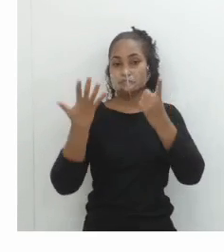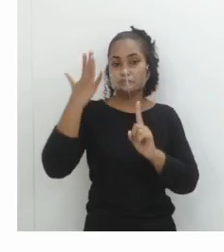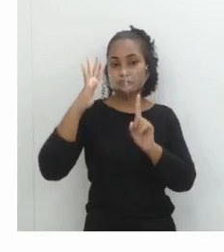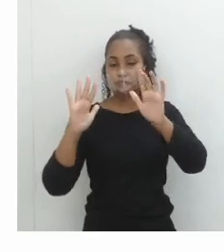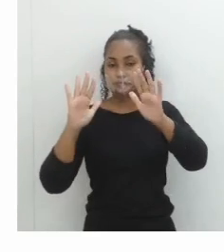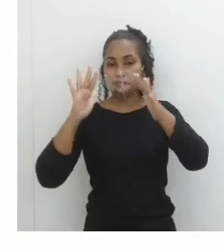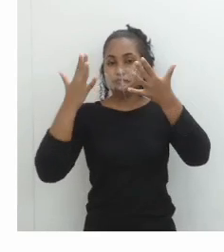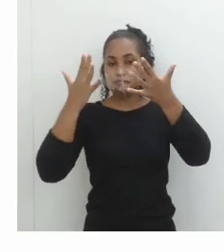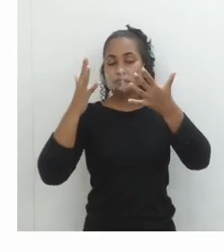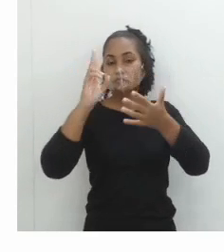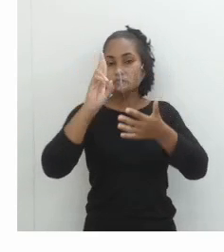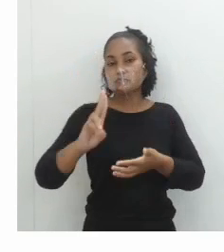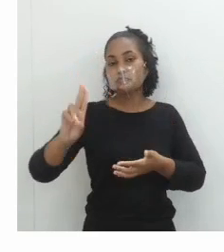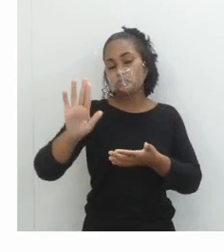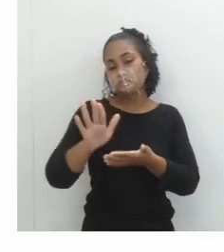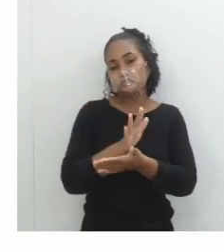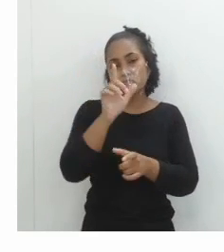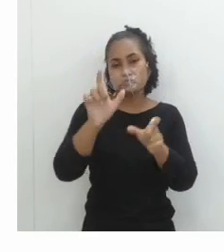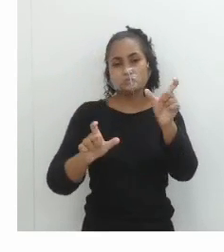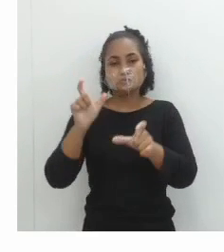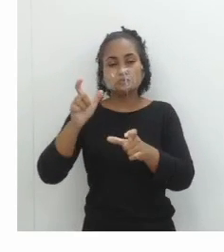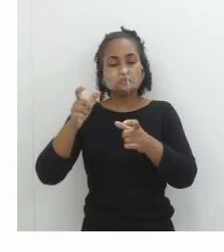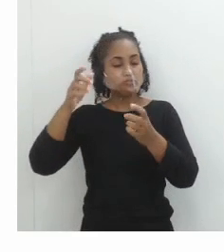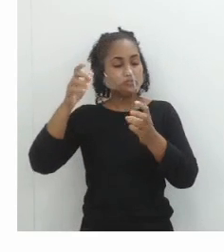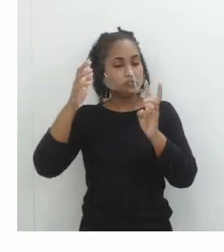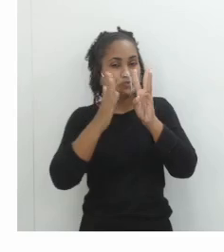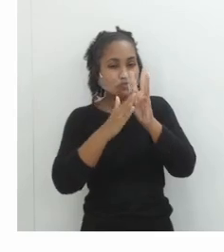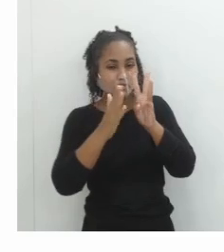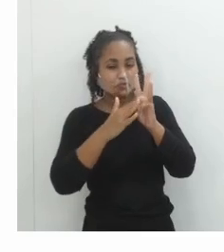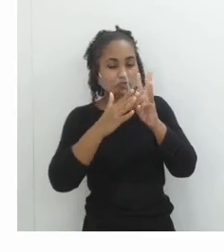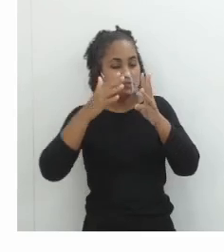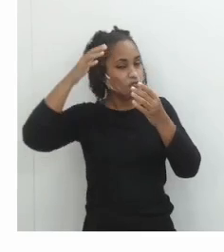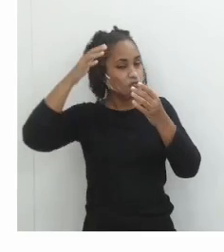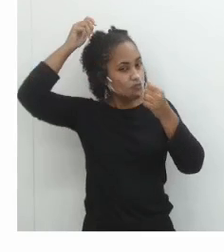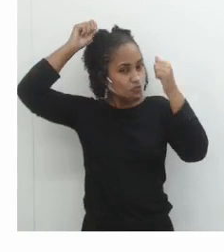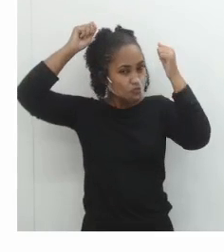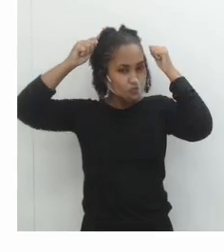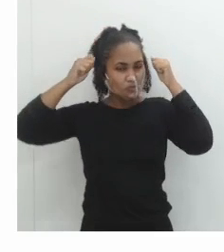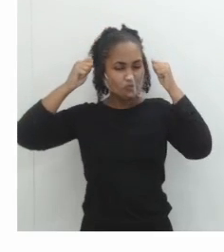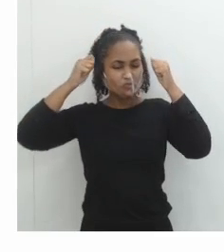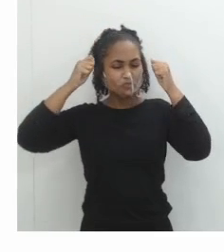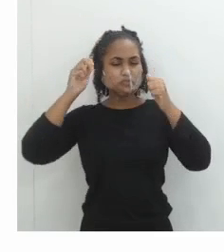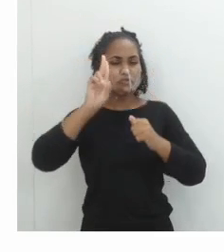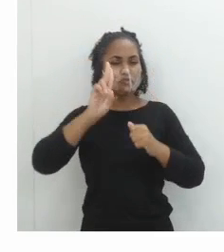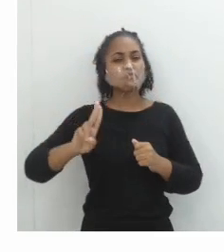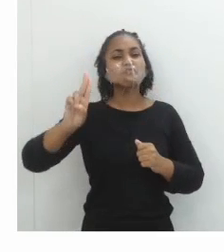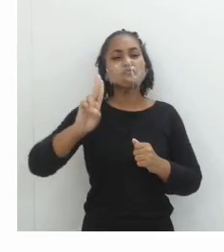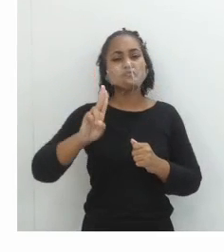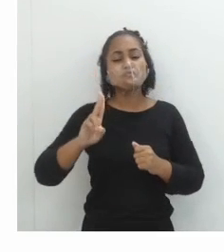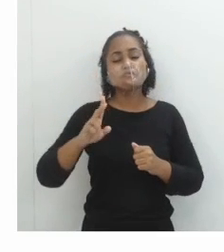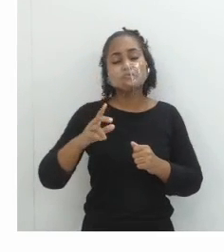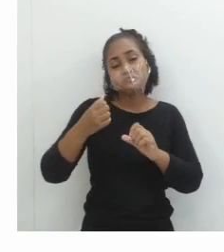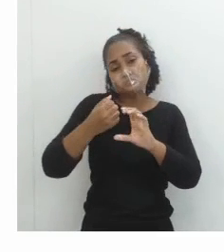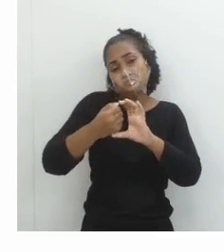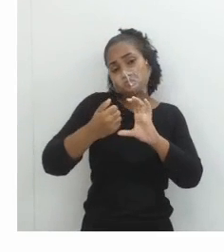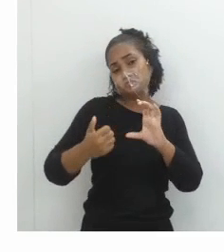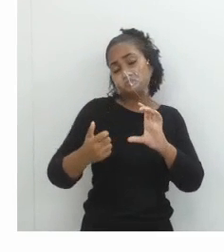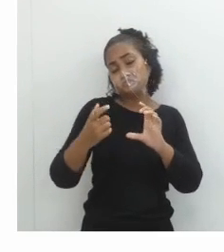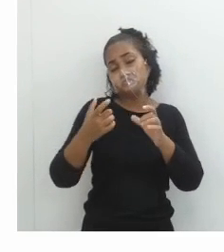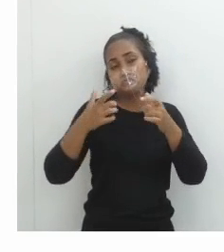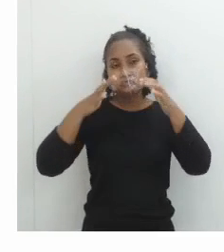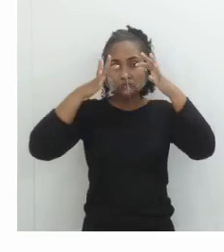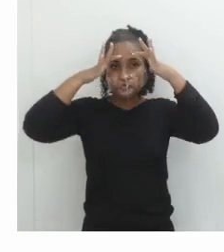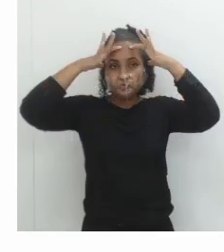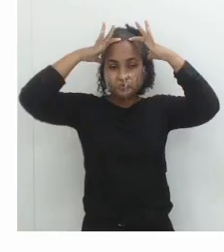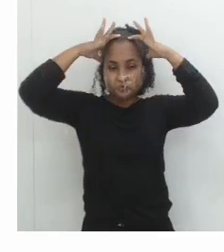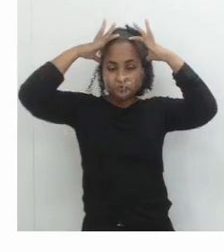com aqueles cocares na cabeça, com qualquer adorno que você vai utilizar na sua cabeça, como um diadema